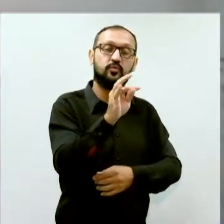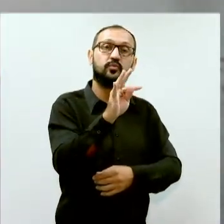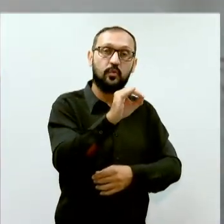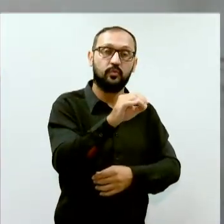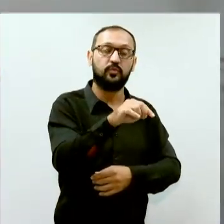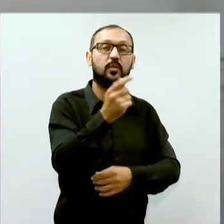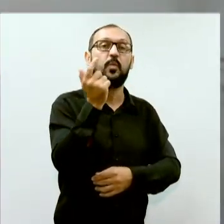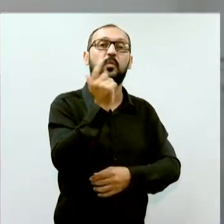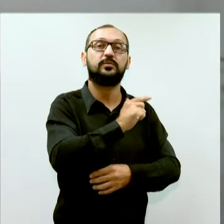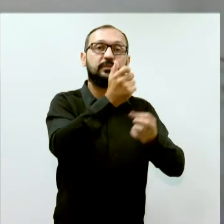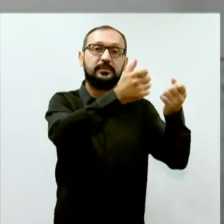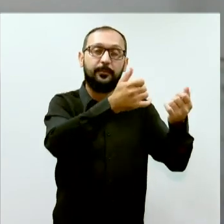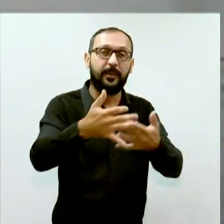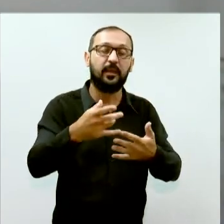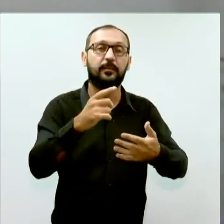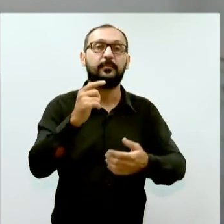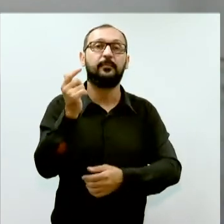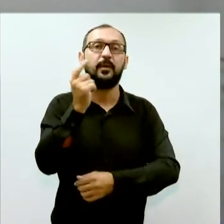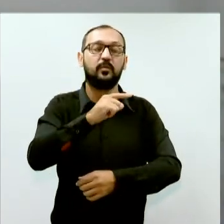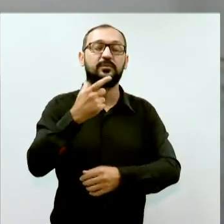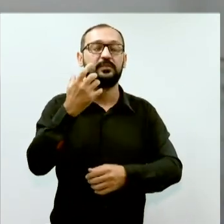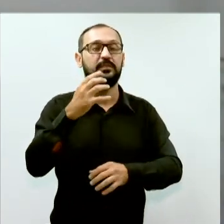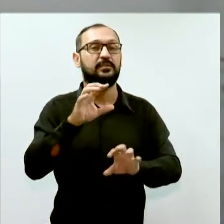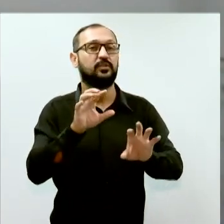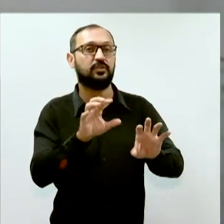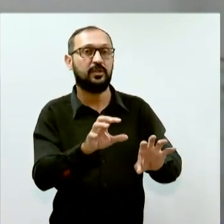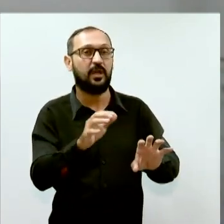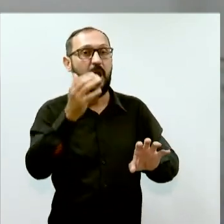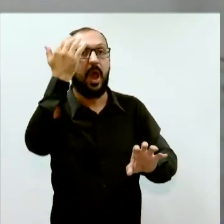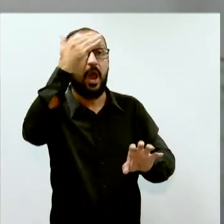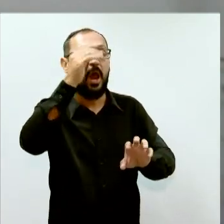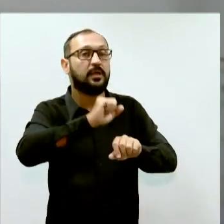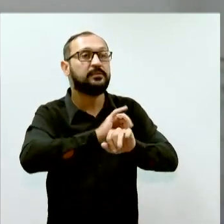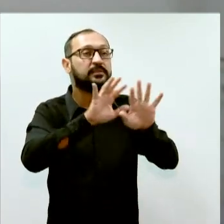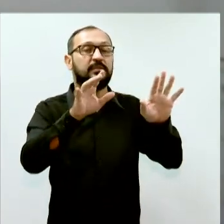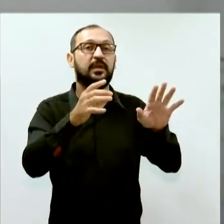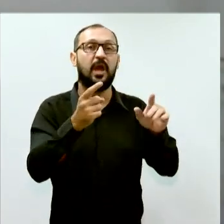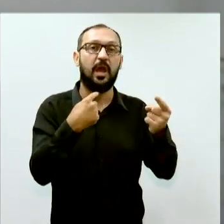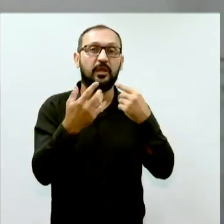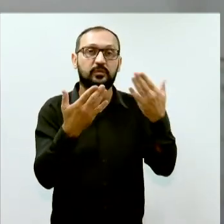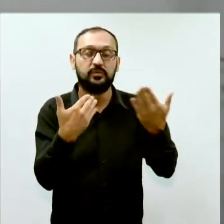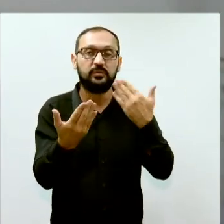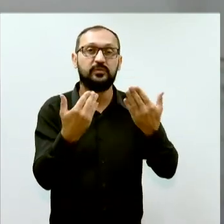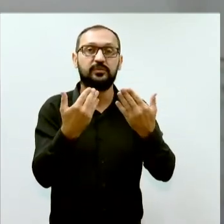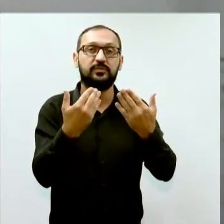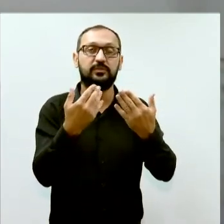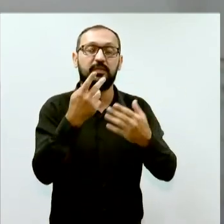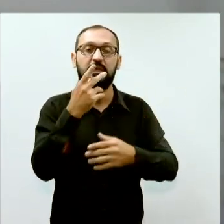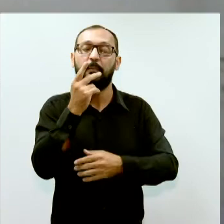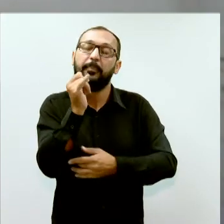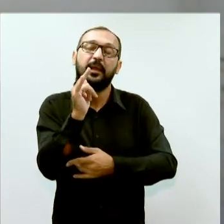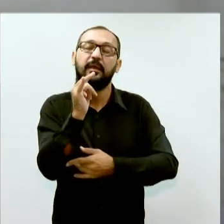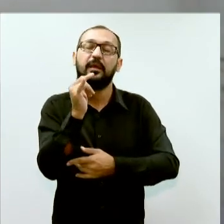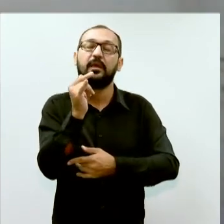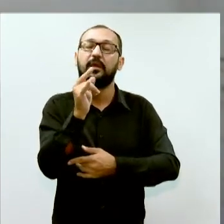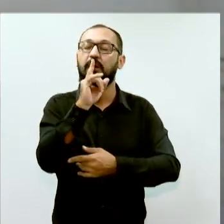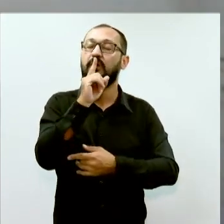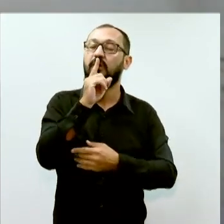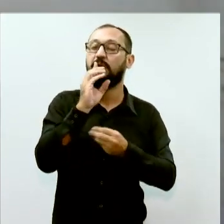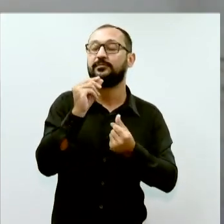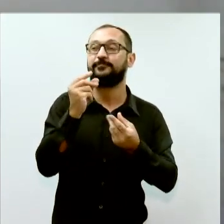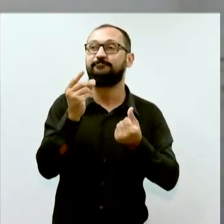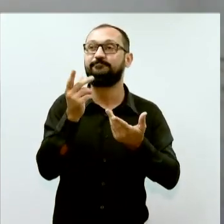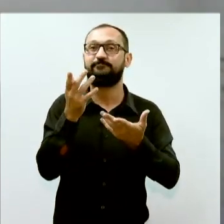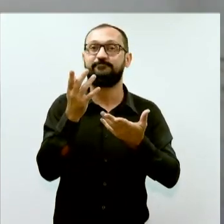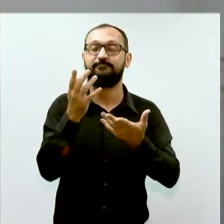que eu encontrei para conseguir lidar e entender e discutir o silêncio do meu próprio pai, para colocar